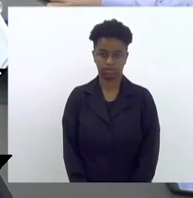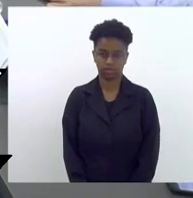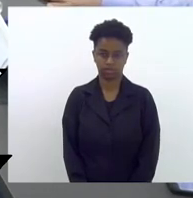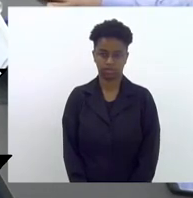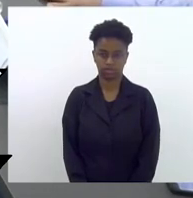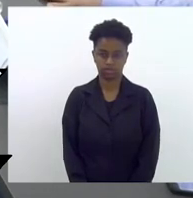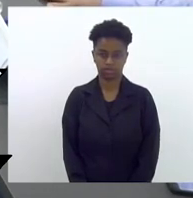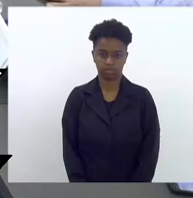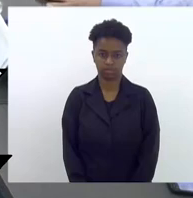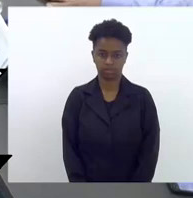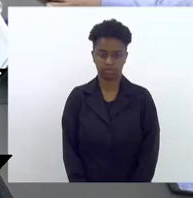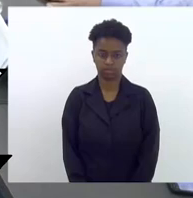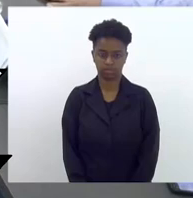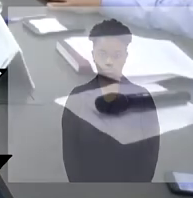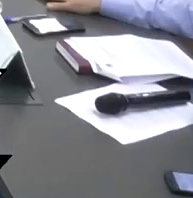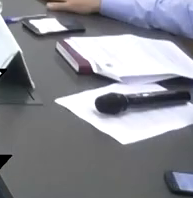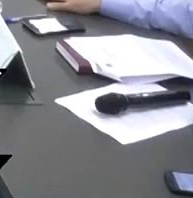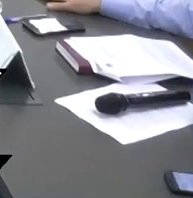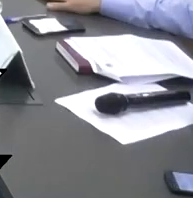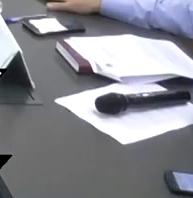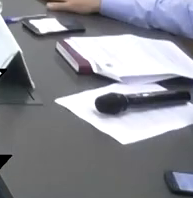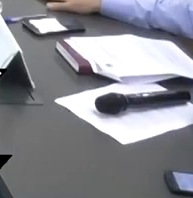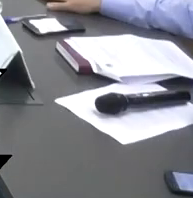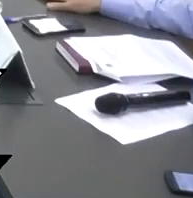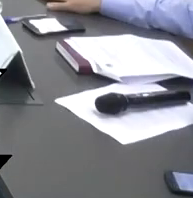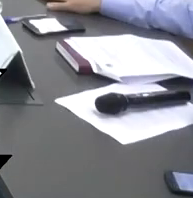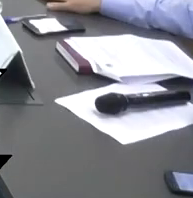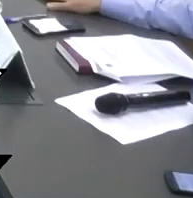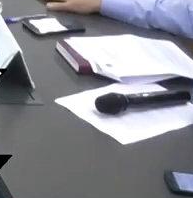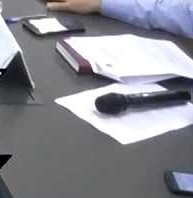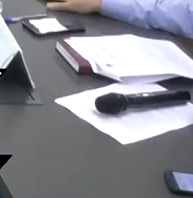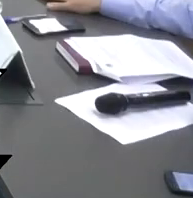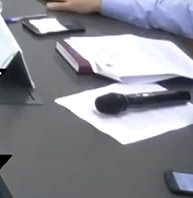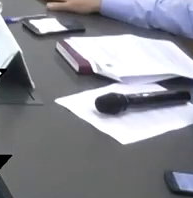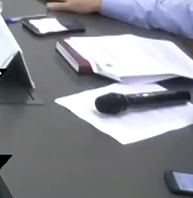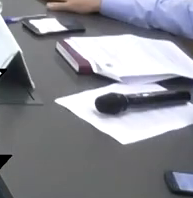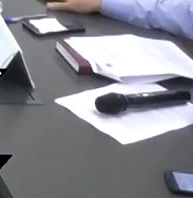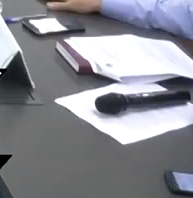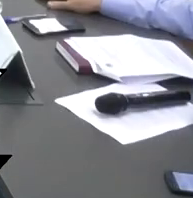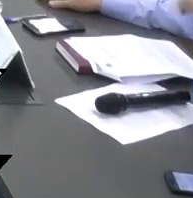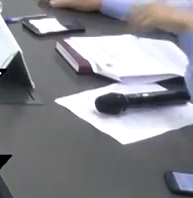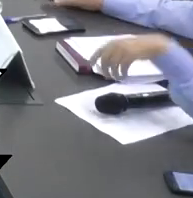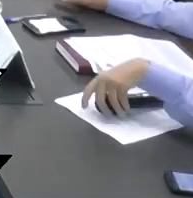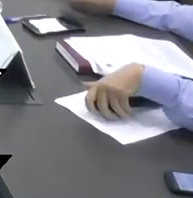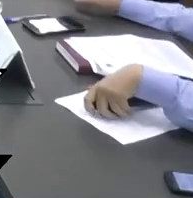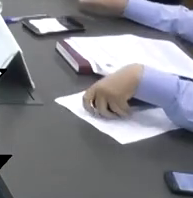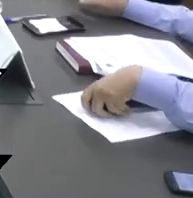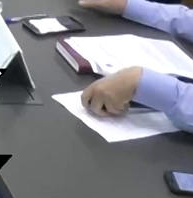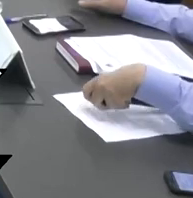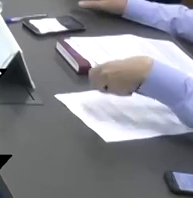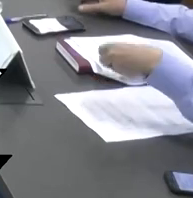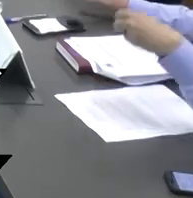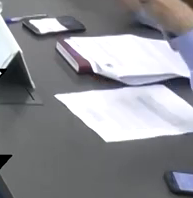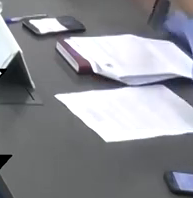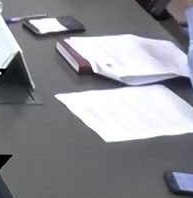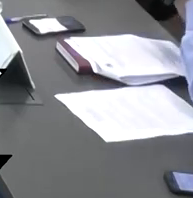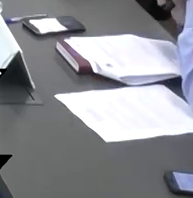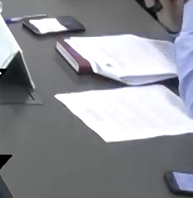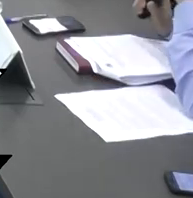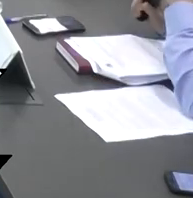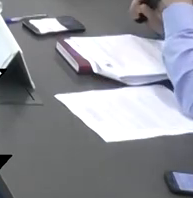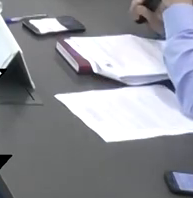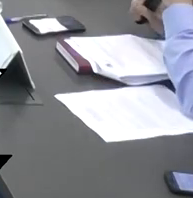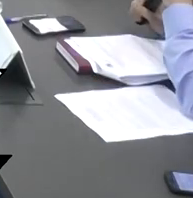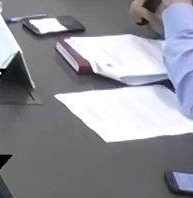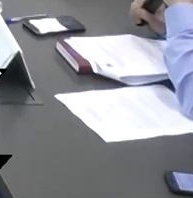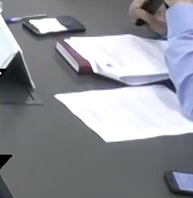ver que é possível fazer essa essa incursão então por isso eu propus uma alteração da lei do decade não alteração